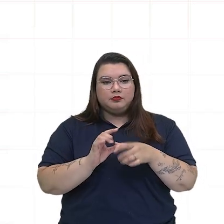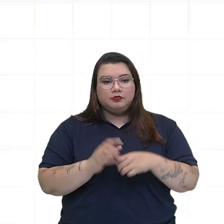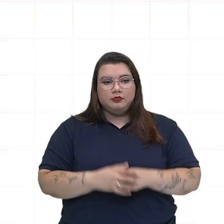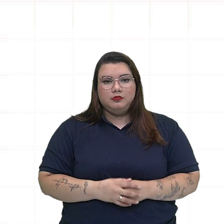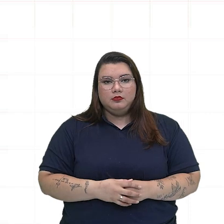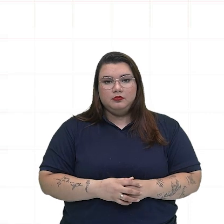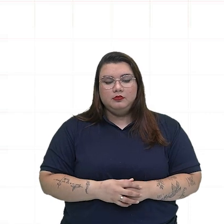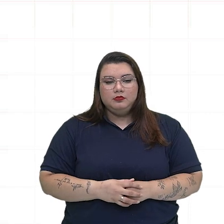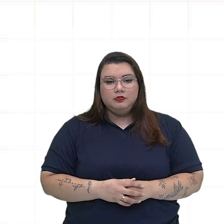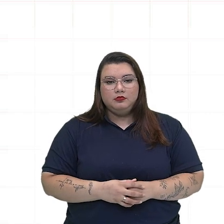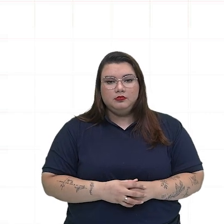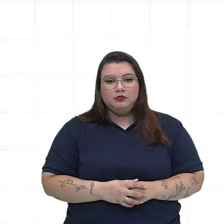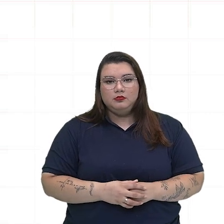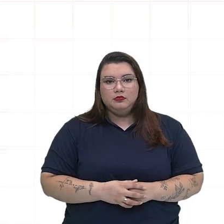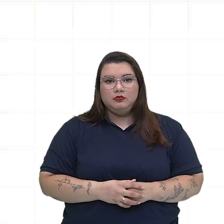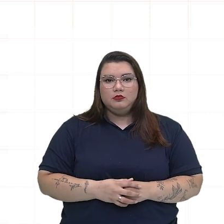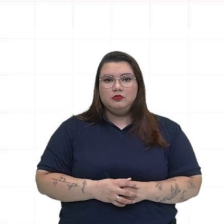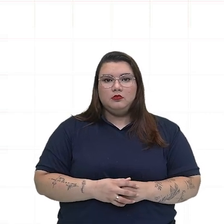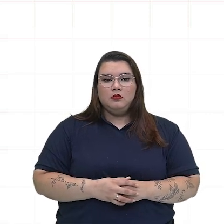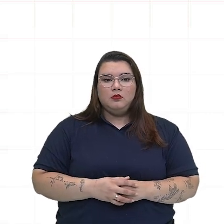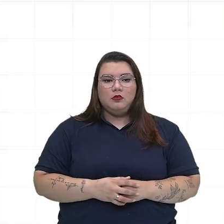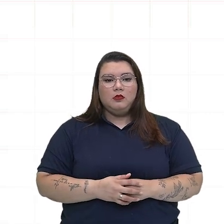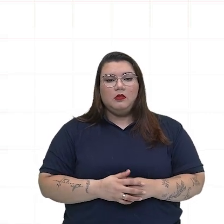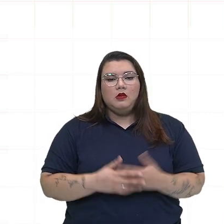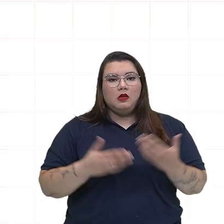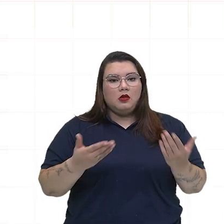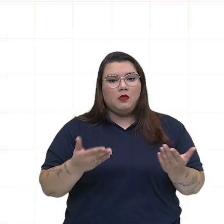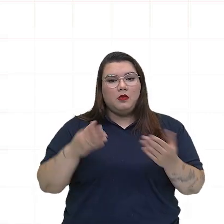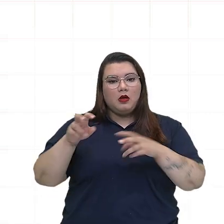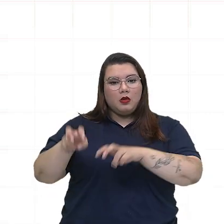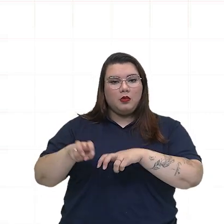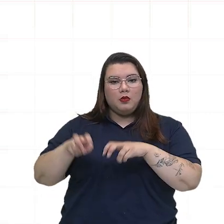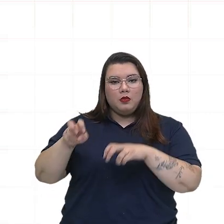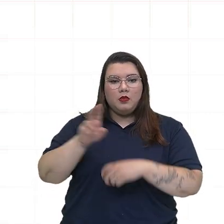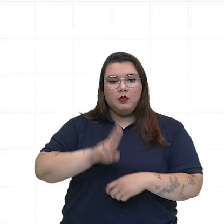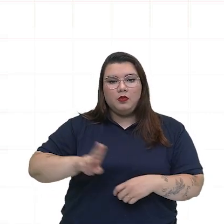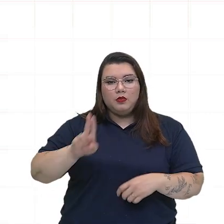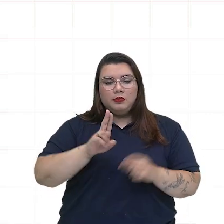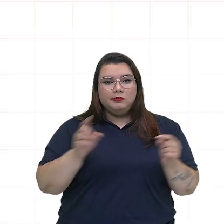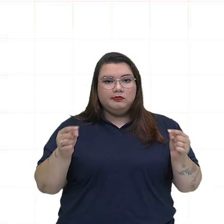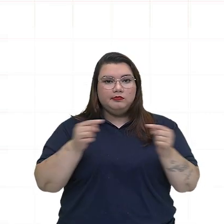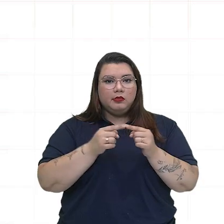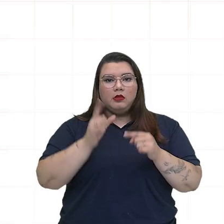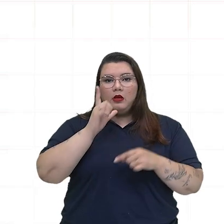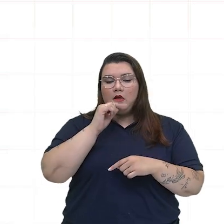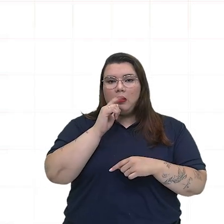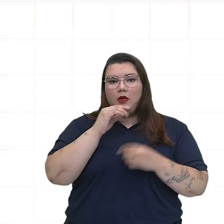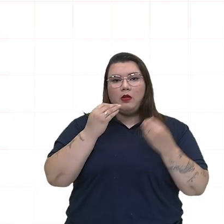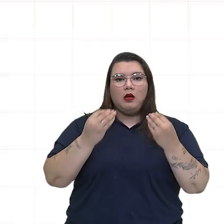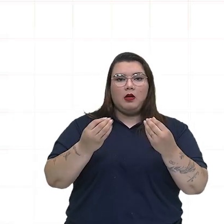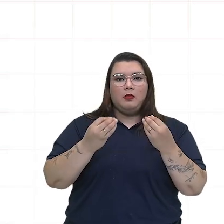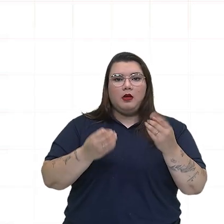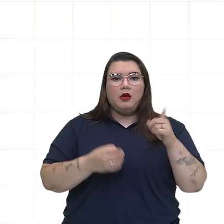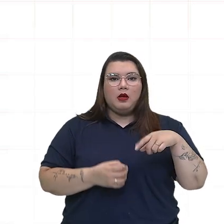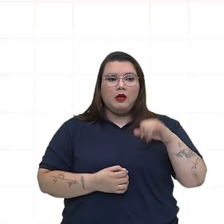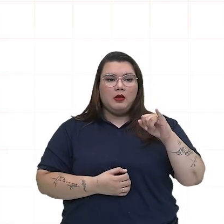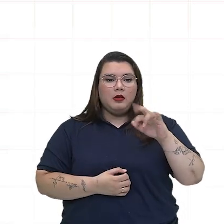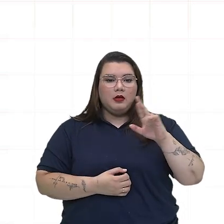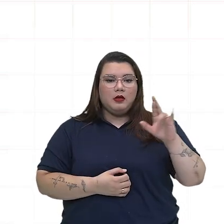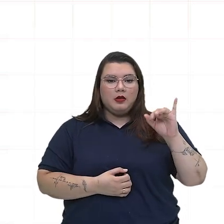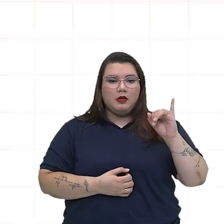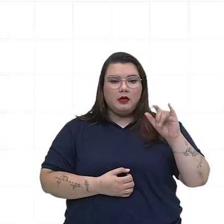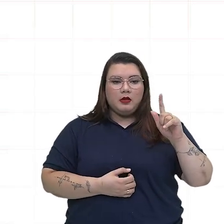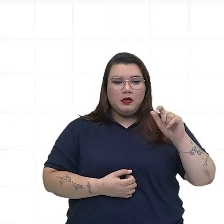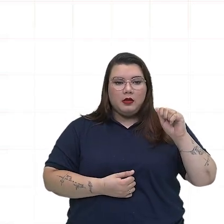água no Brasil, a gente observa que a agricultura acaba utilizando com a irrigação. Já o processo das indústrias